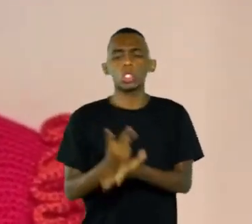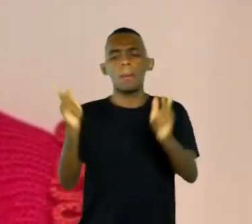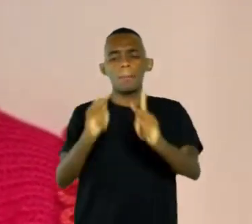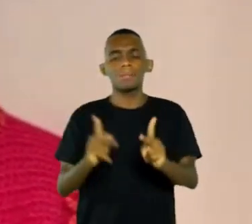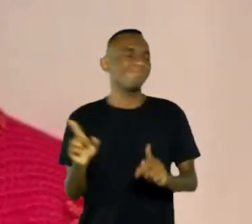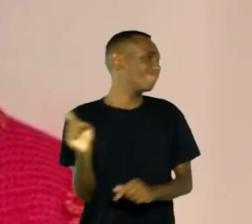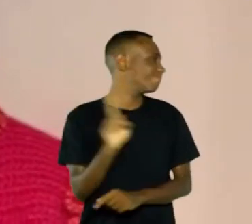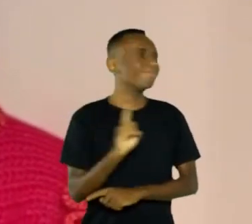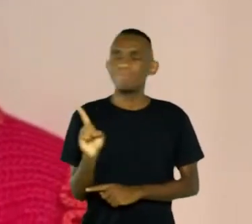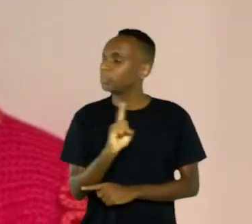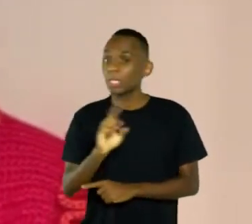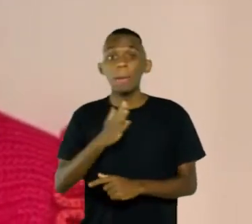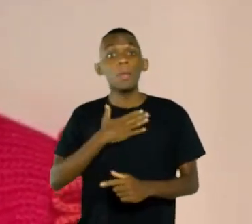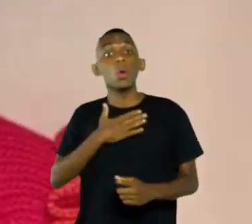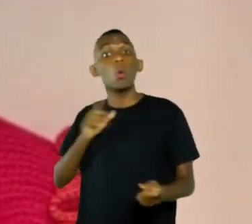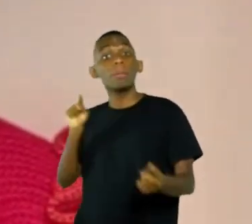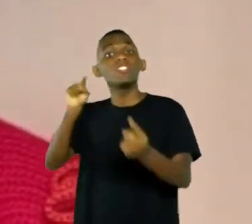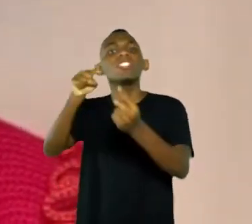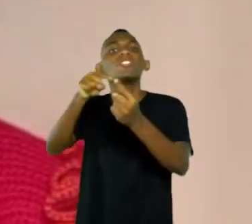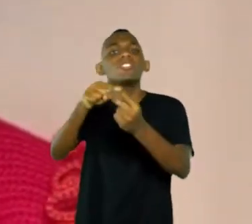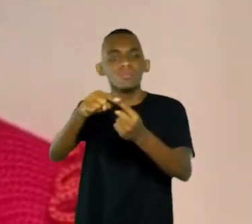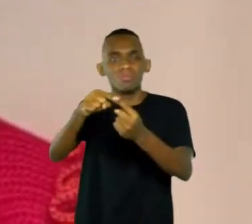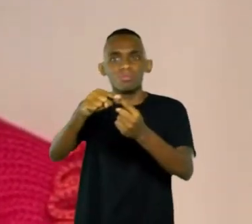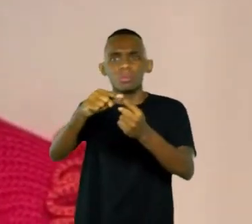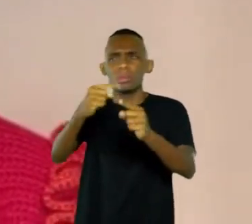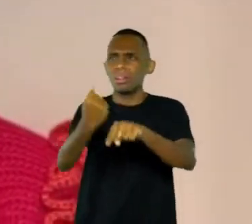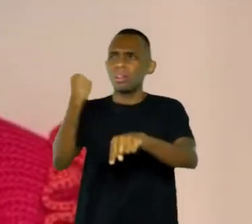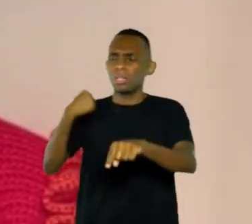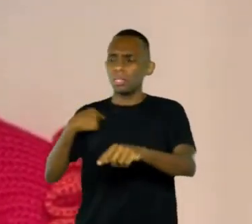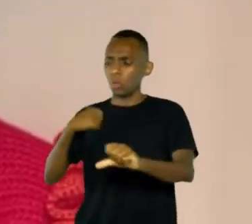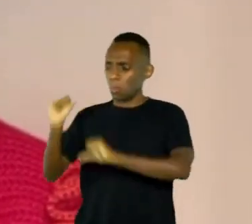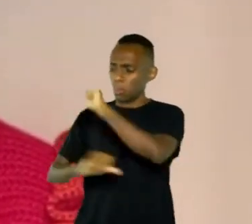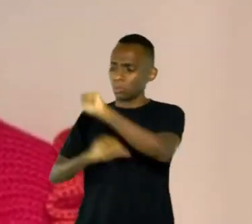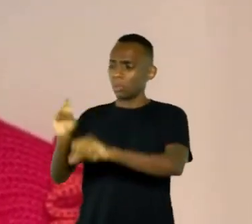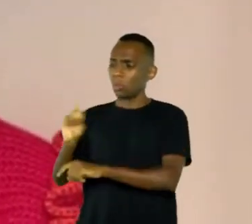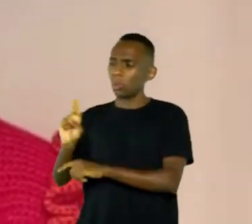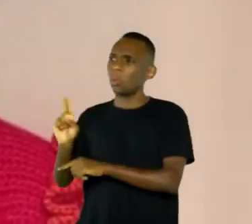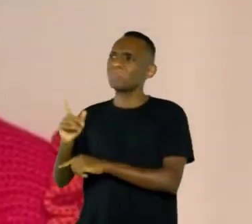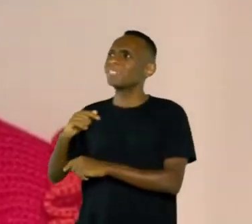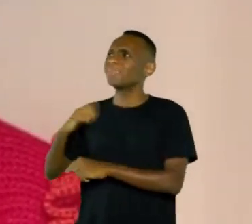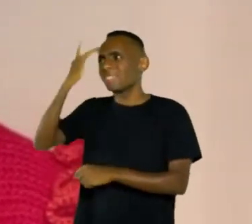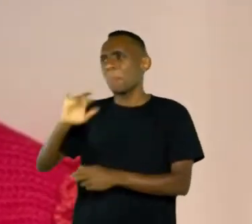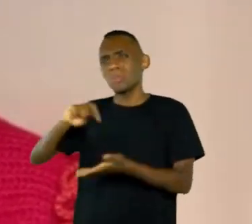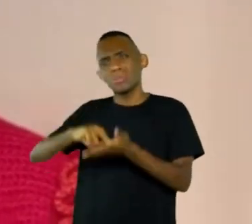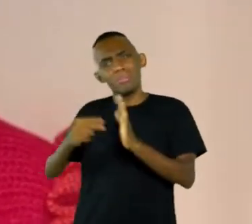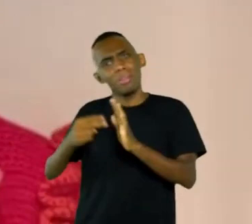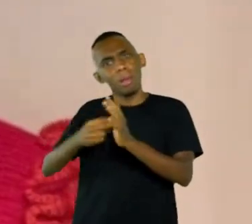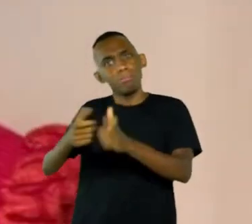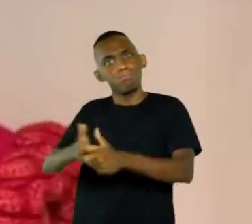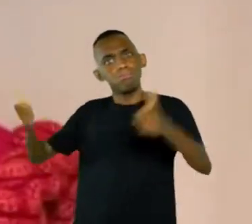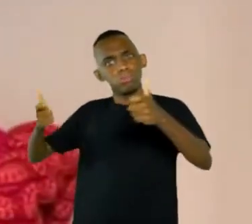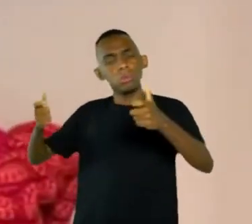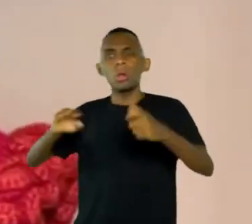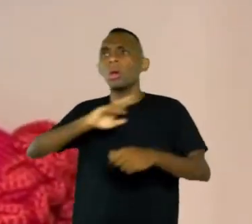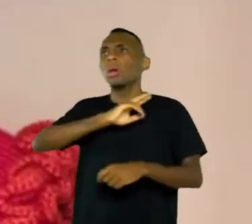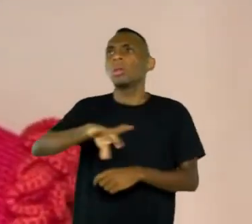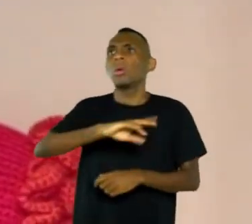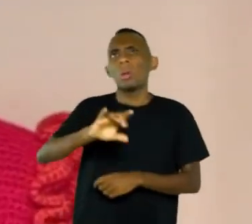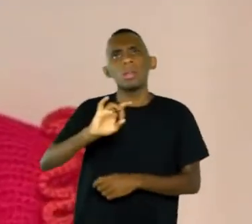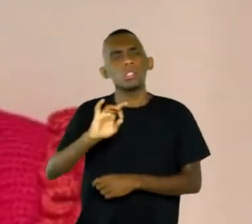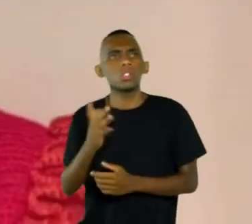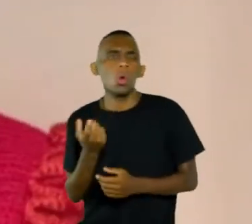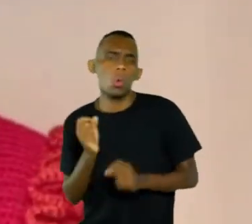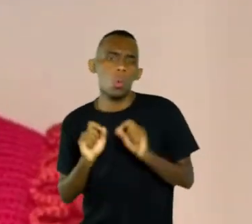coloco a palavra paz no meu nome, nem eu sabia o significado tão grande que isso tinha, porque não é só para emitir para o outro